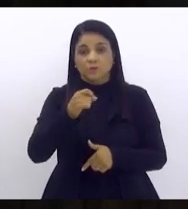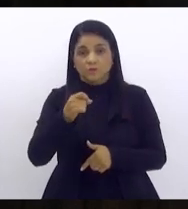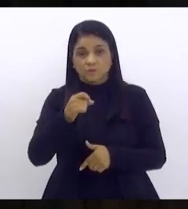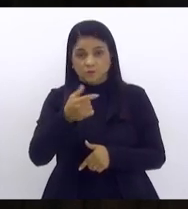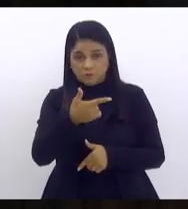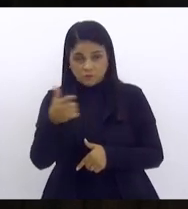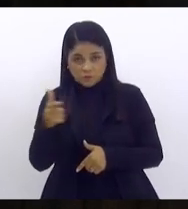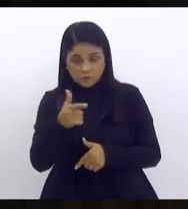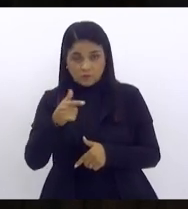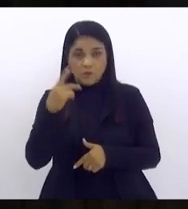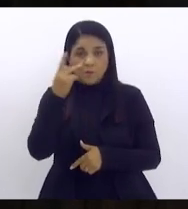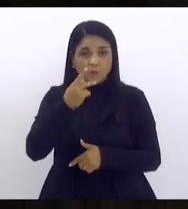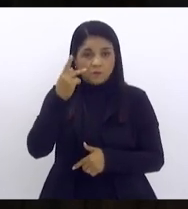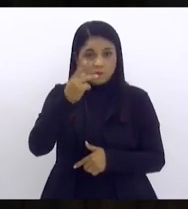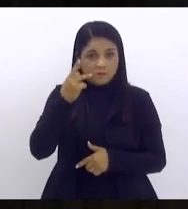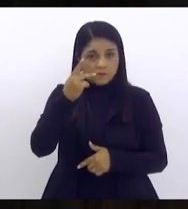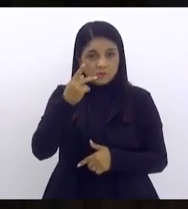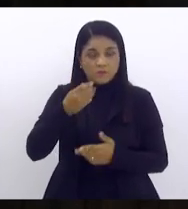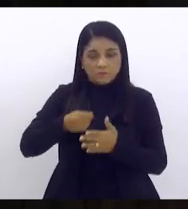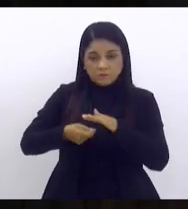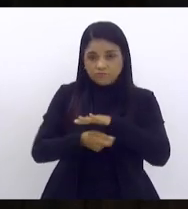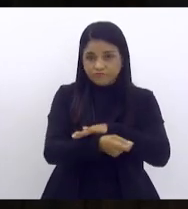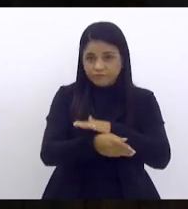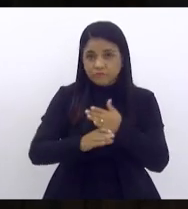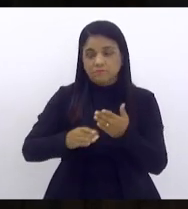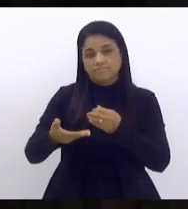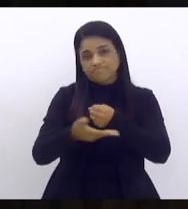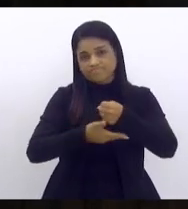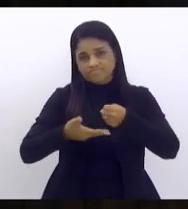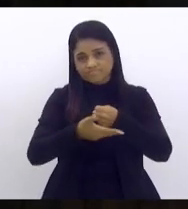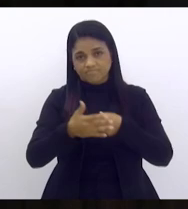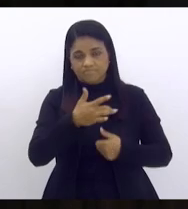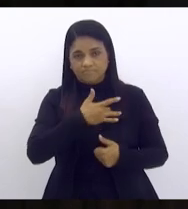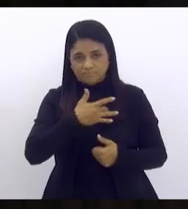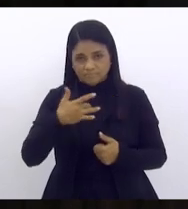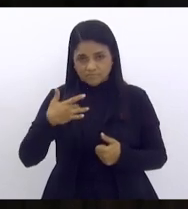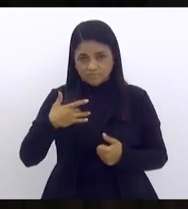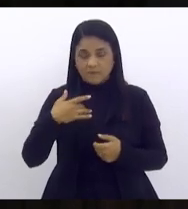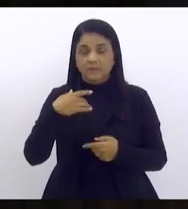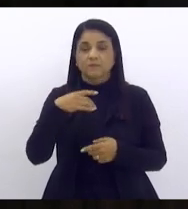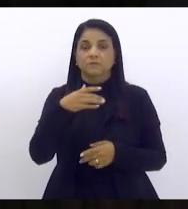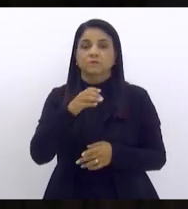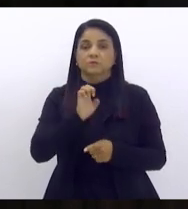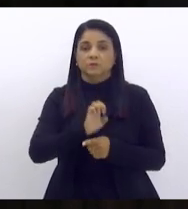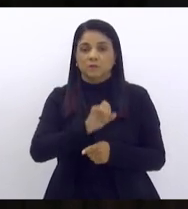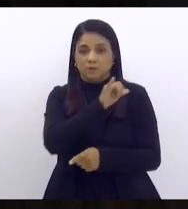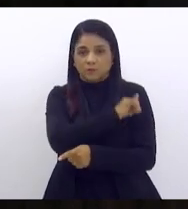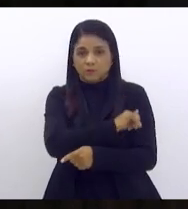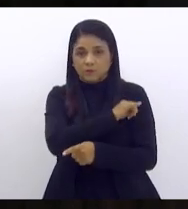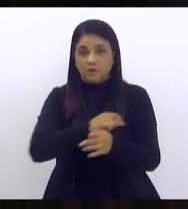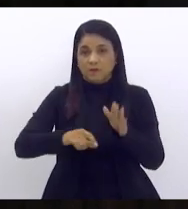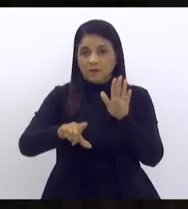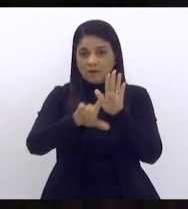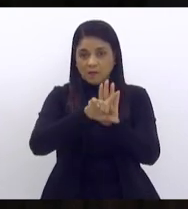Política Estadual de Cofinanciamento da Atenção Primária em Saúde do Estado do Rio de Janeiro. A Lei